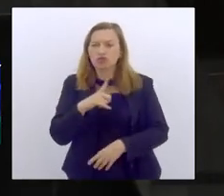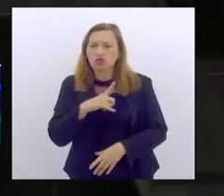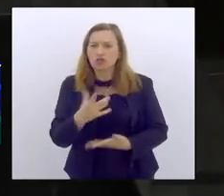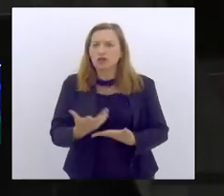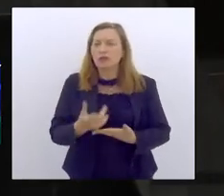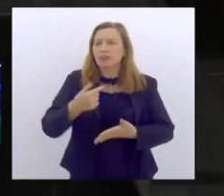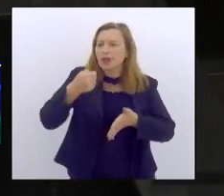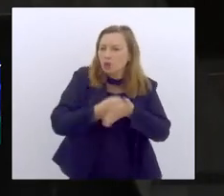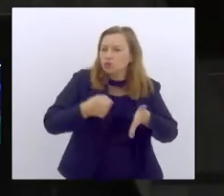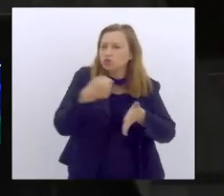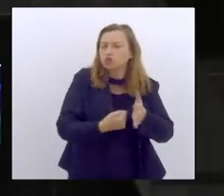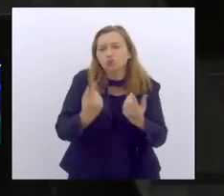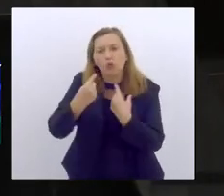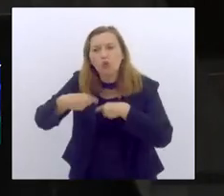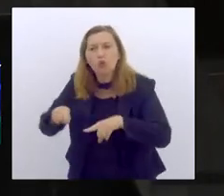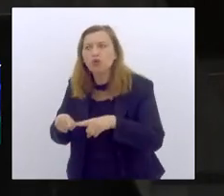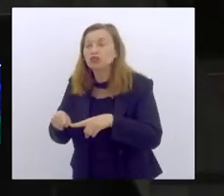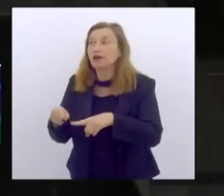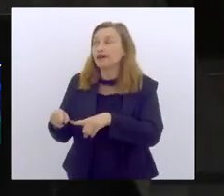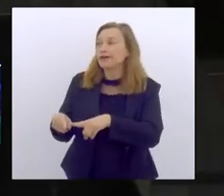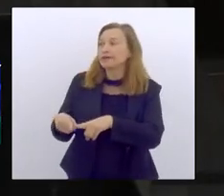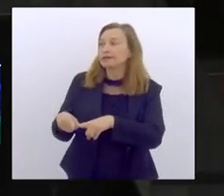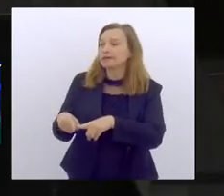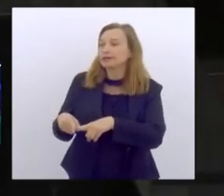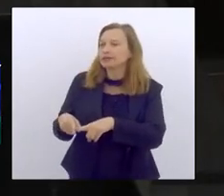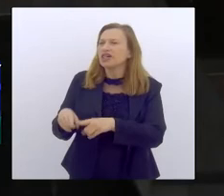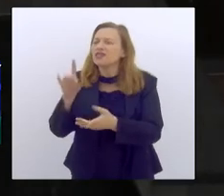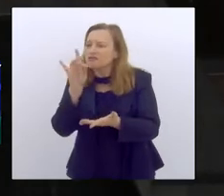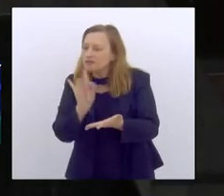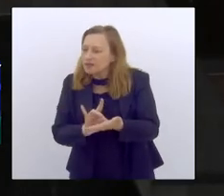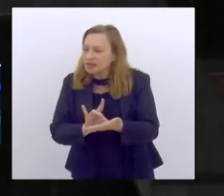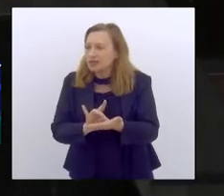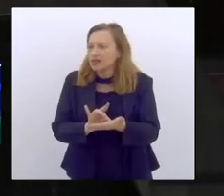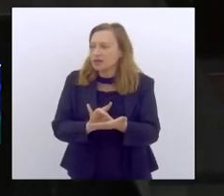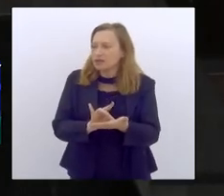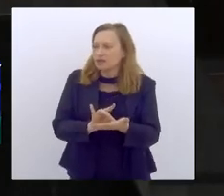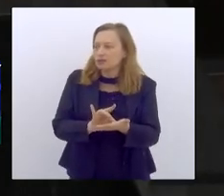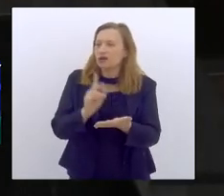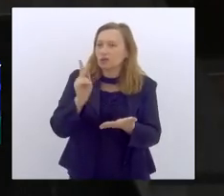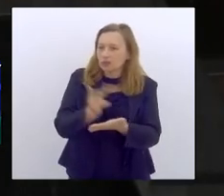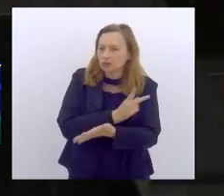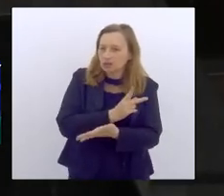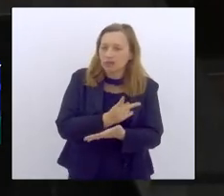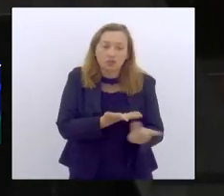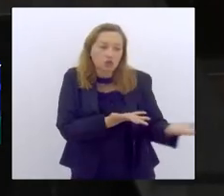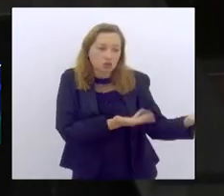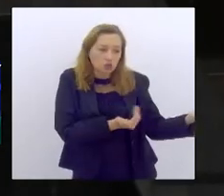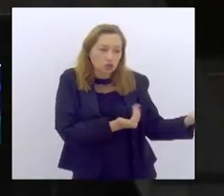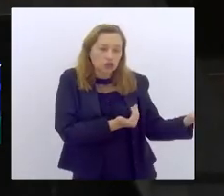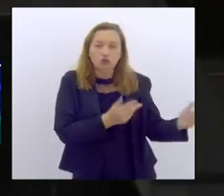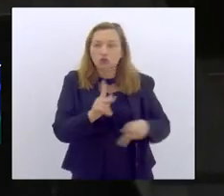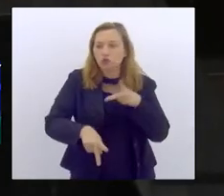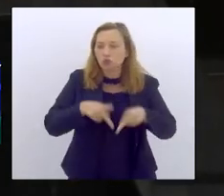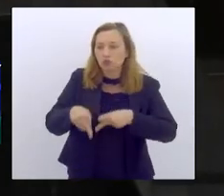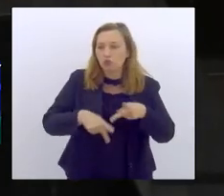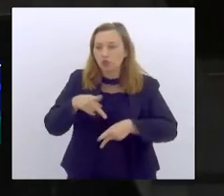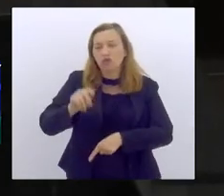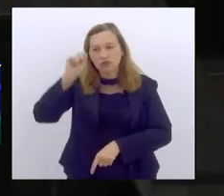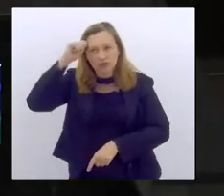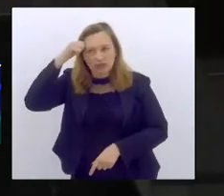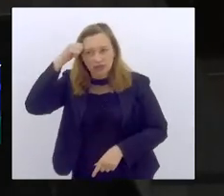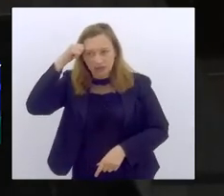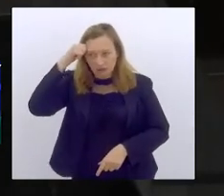lutando contra esse verdadeiro extermínio que se abate sobre a juventude Popular Negra e